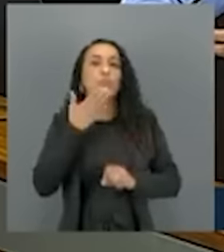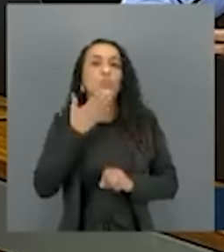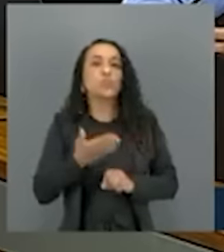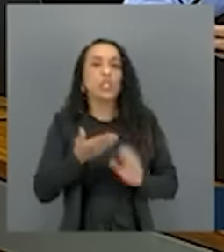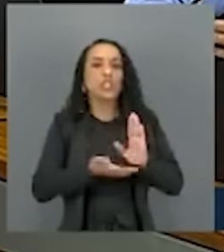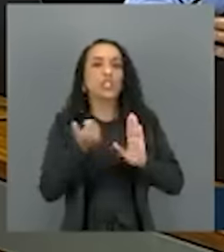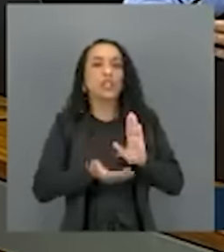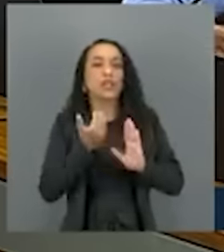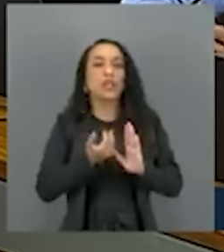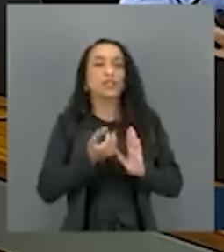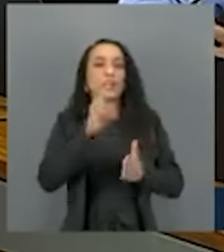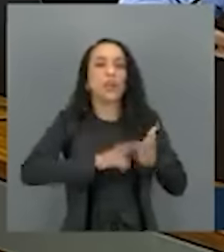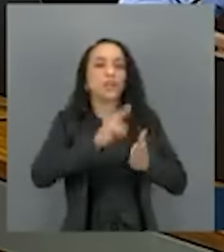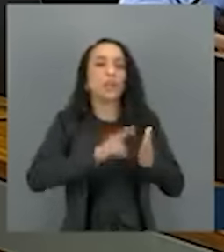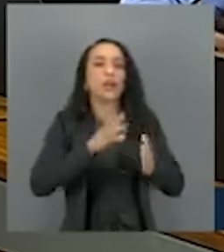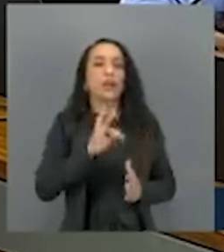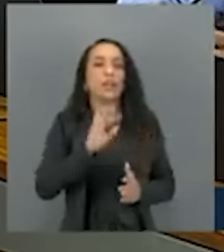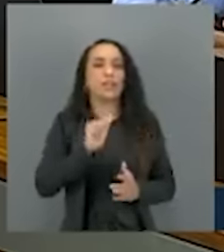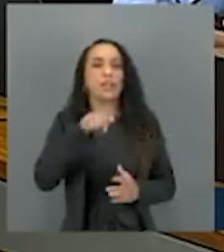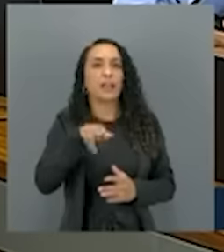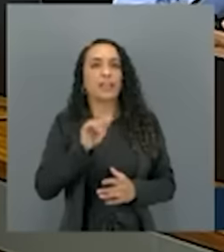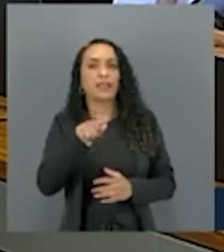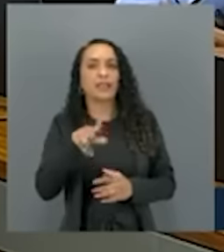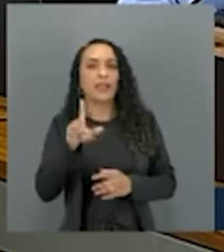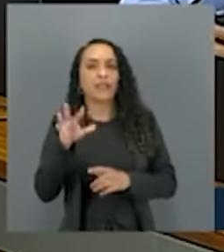retirada das notas taquigráficas do subindo